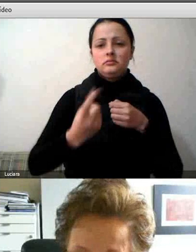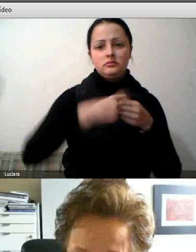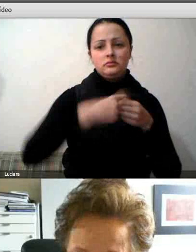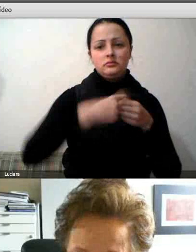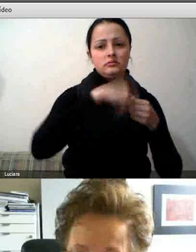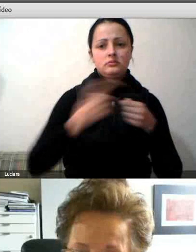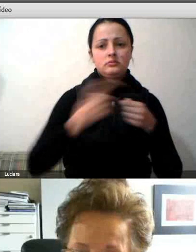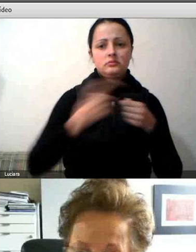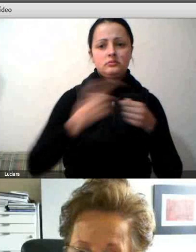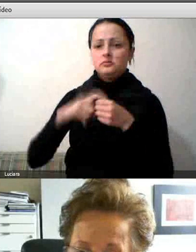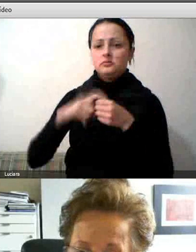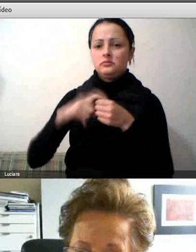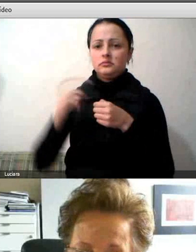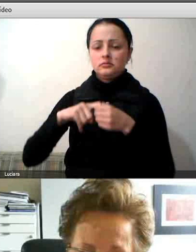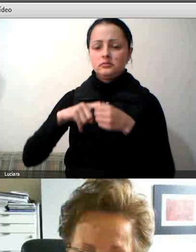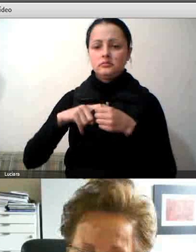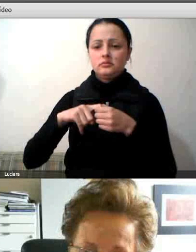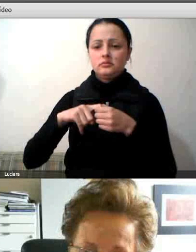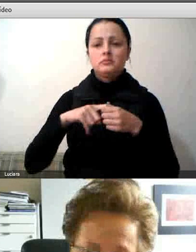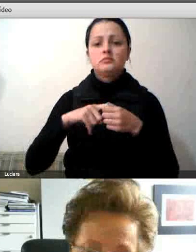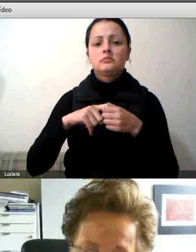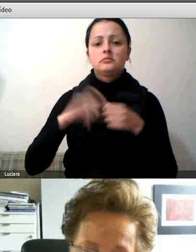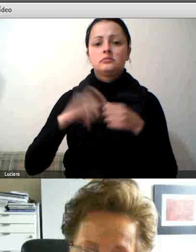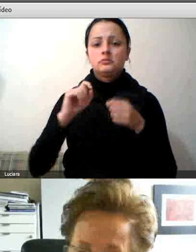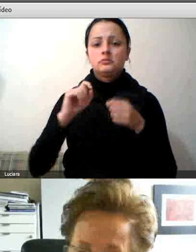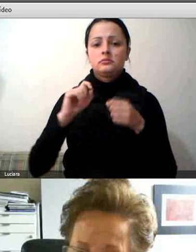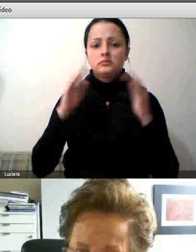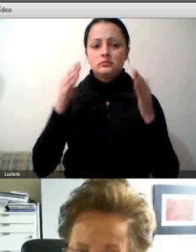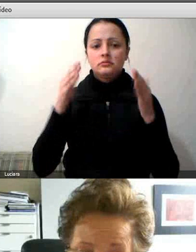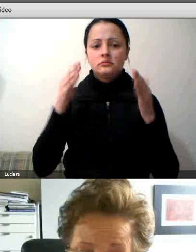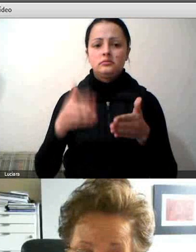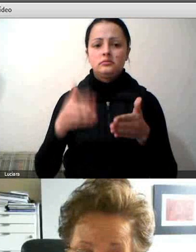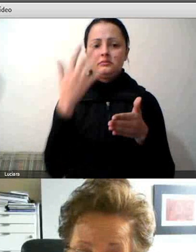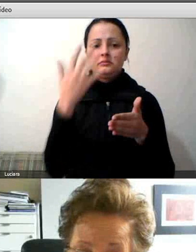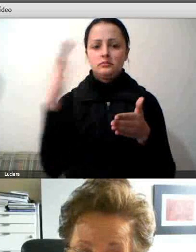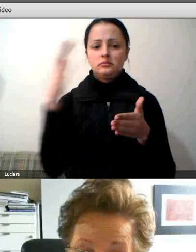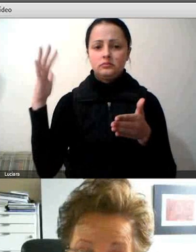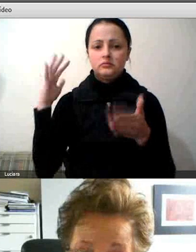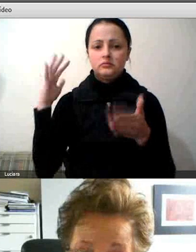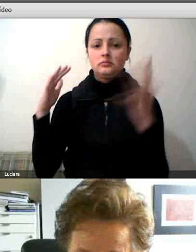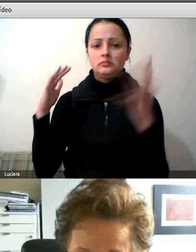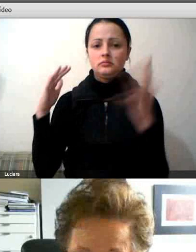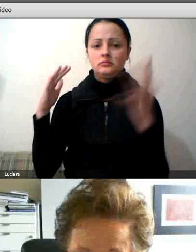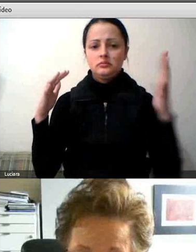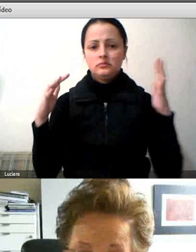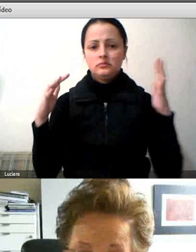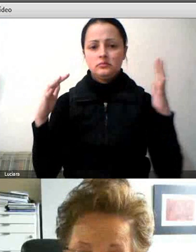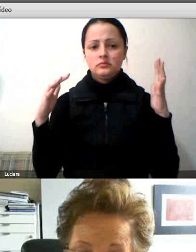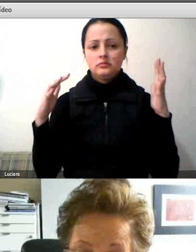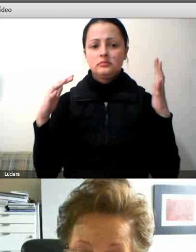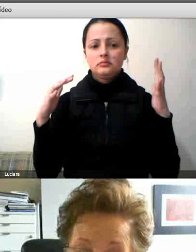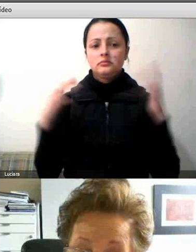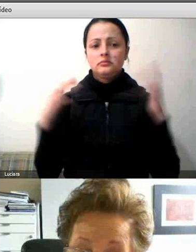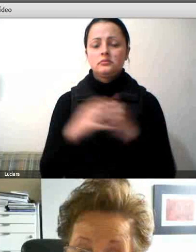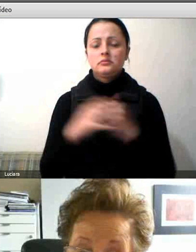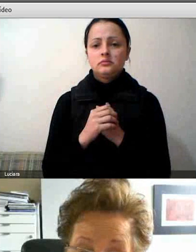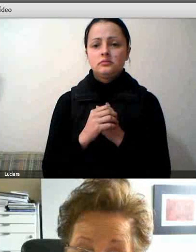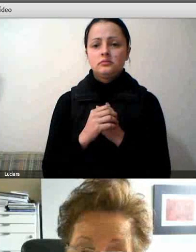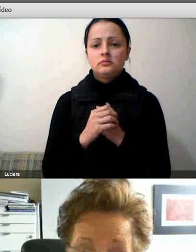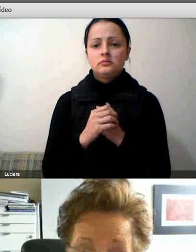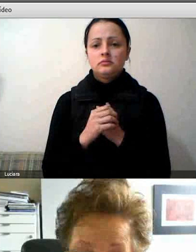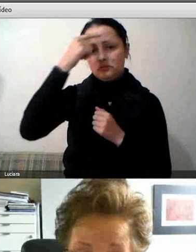Unipampa. Gradativamente, nós entramos com a Universidade FURG, Federal de Rio Grande, com